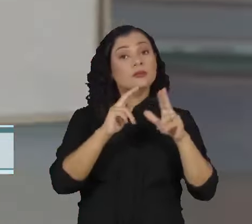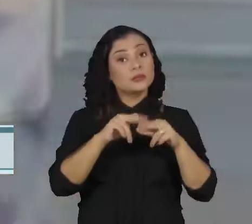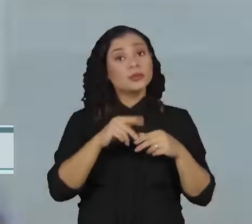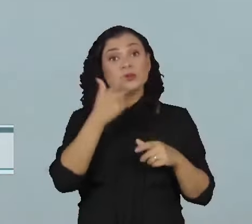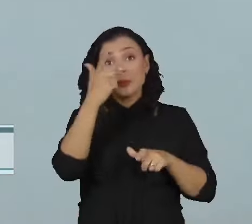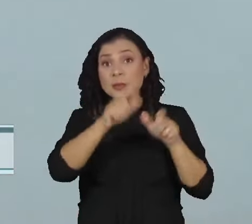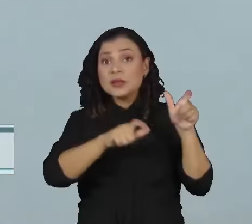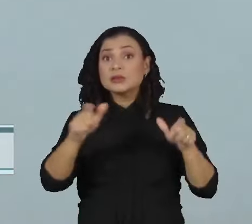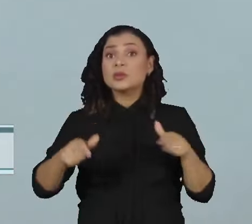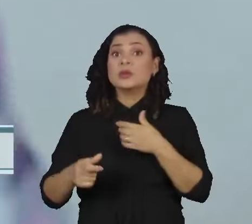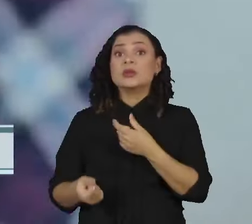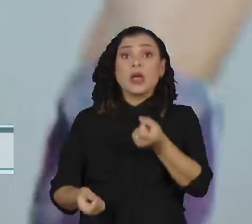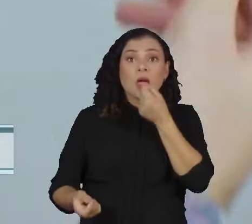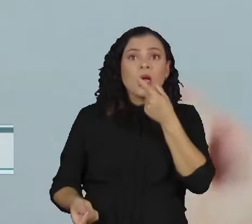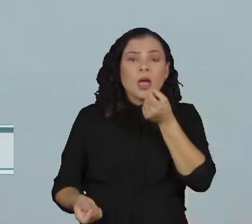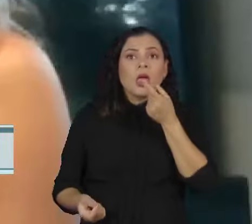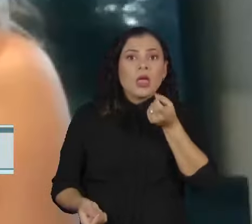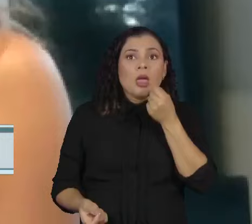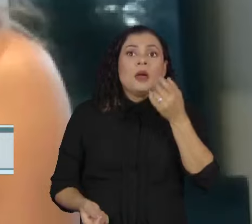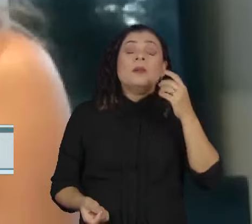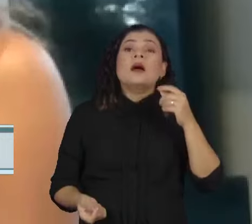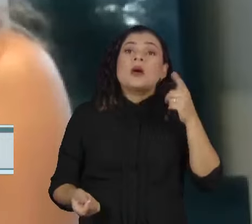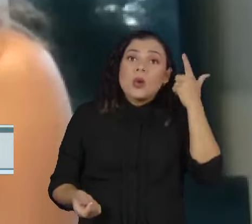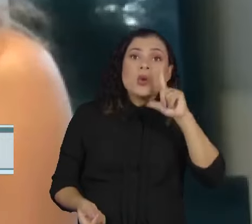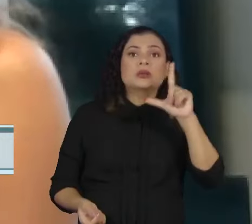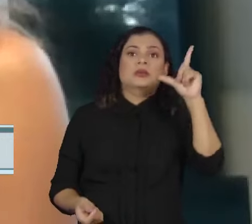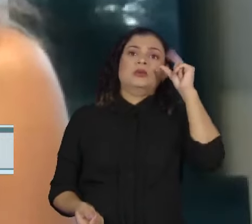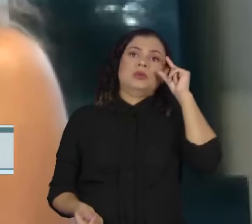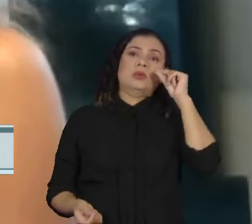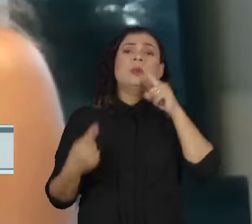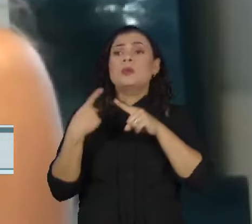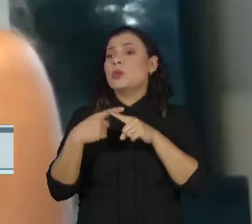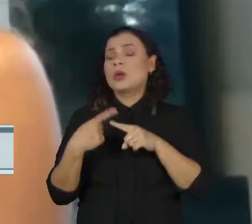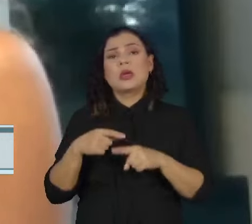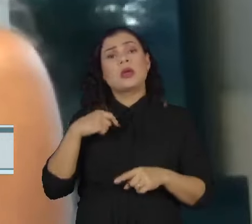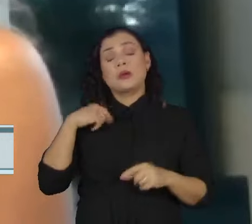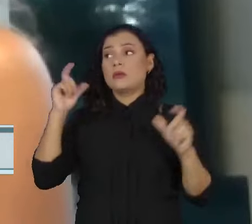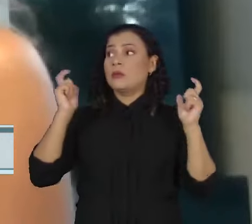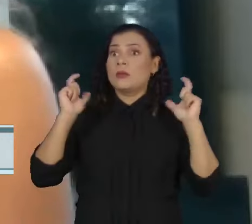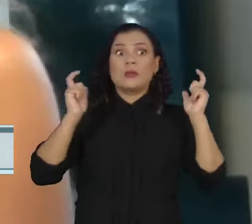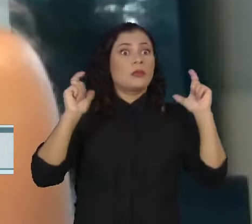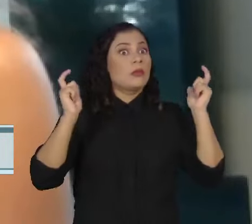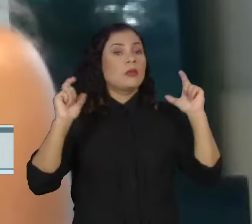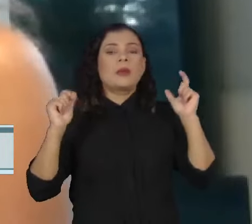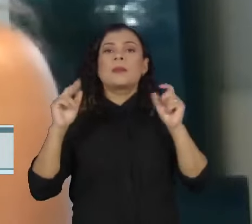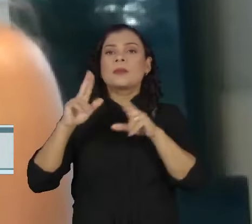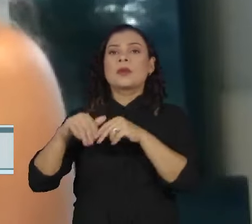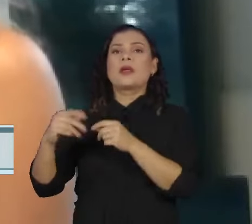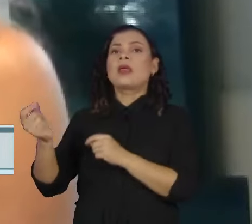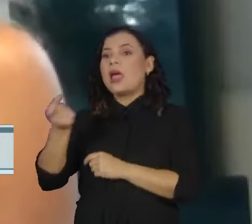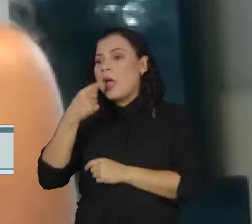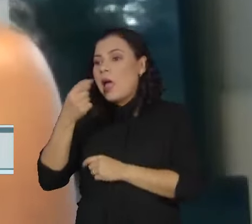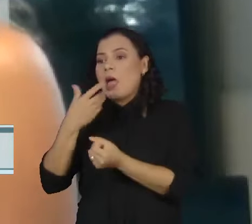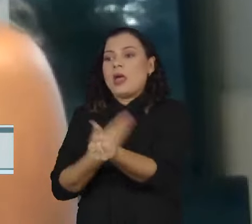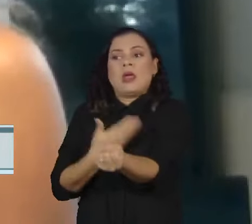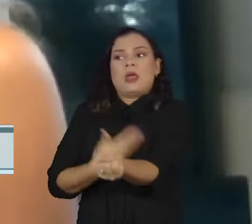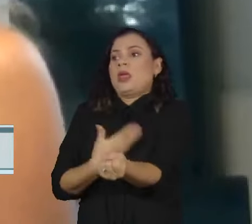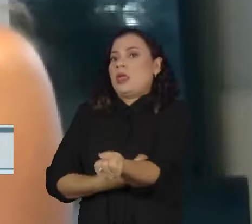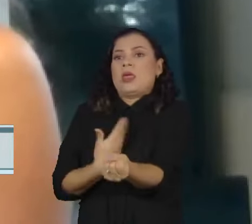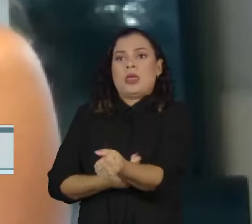têm tomado para lidar com a insônia. Ao longo do tempo, a gente vai vendo que os pacientes estão ficando cada vez mais dependentes, dependendo não